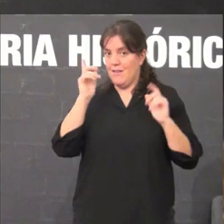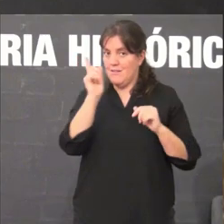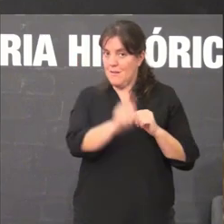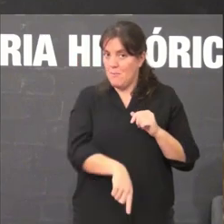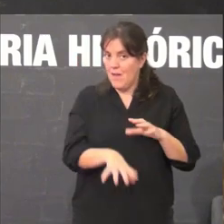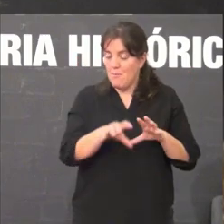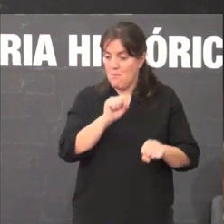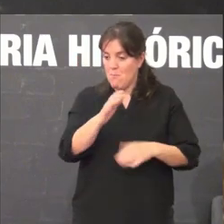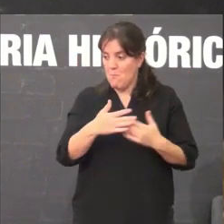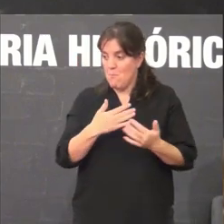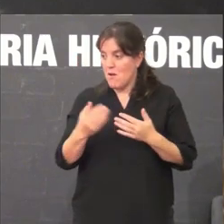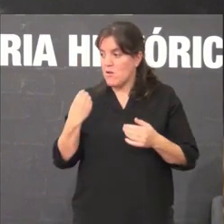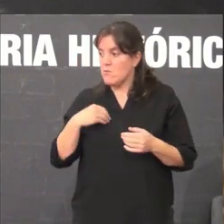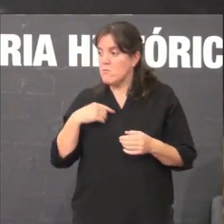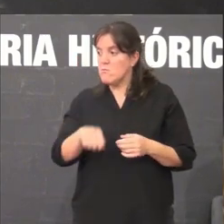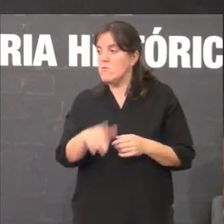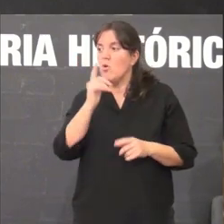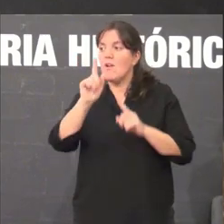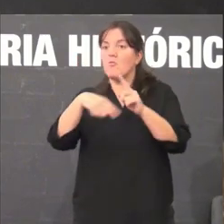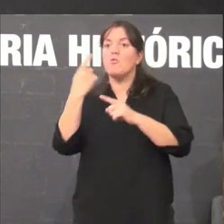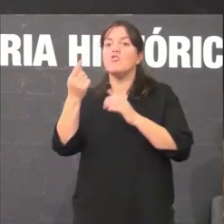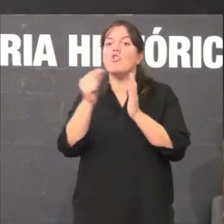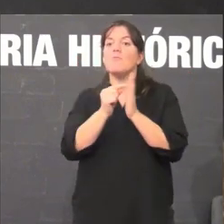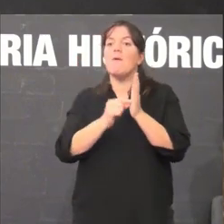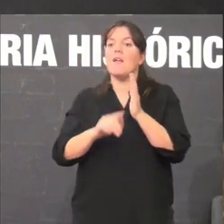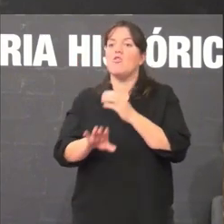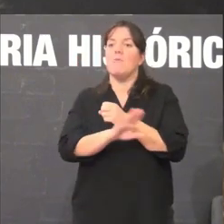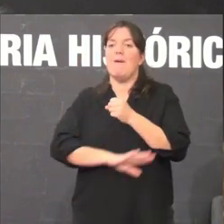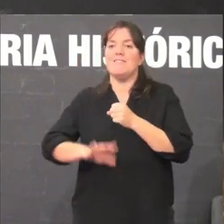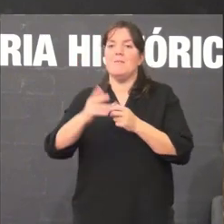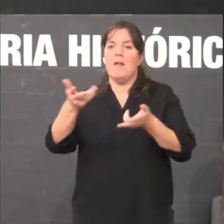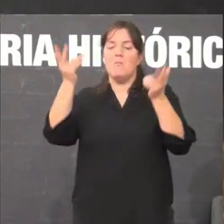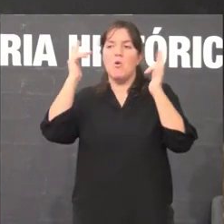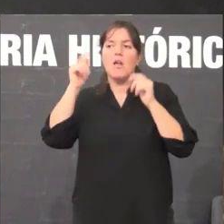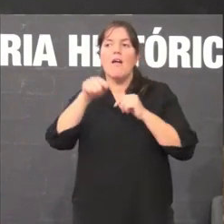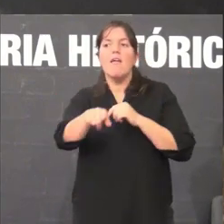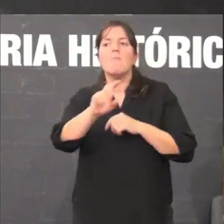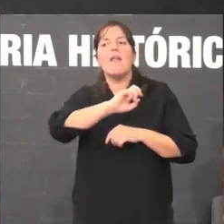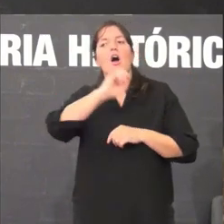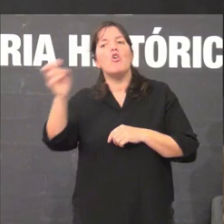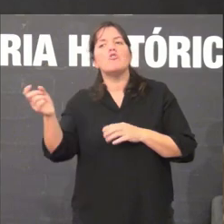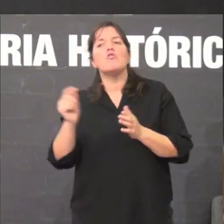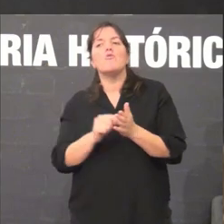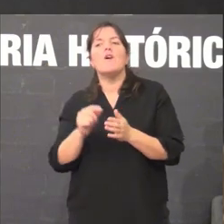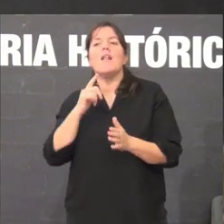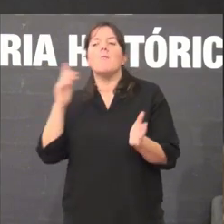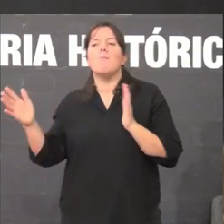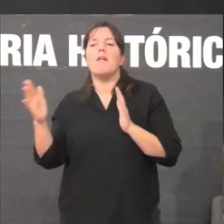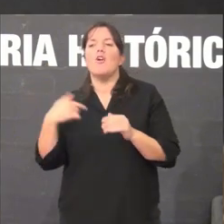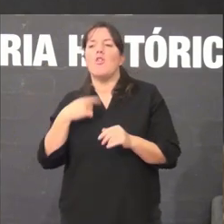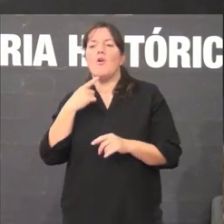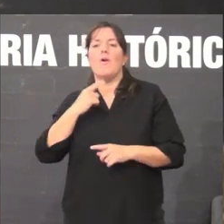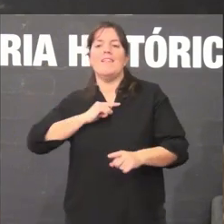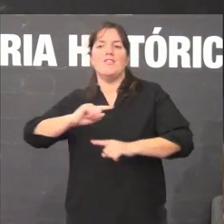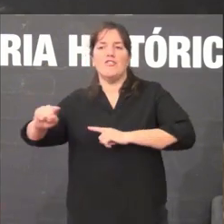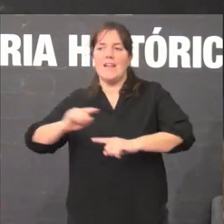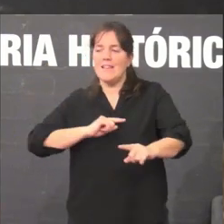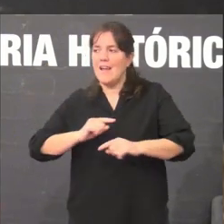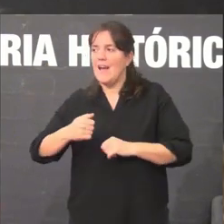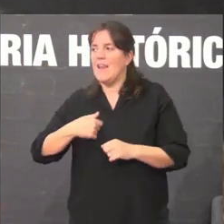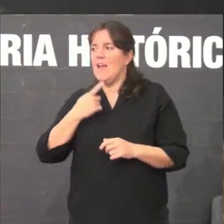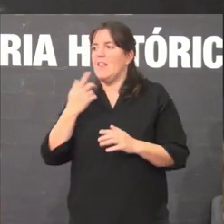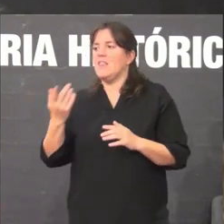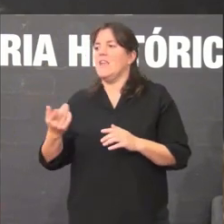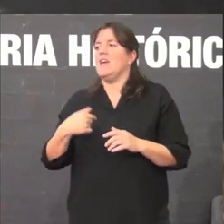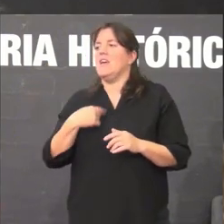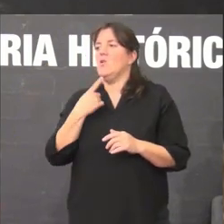marca genética da democracia, para outros foi um período nocivo de tentações totalitárias,